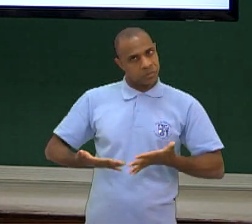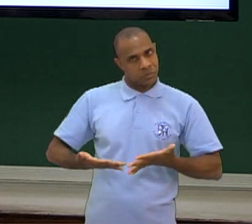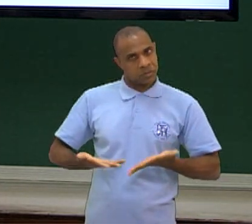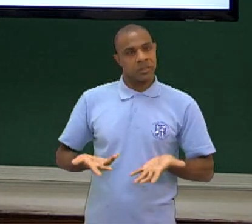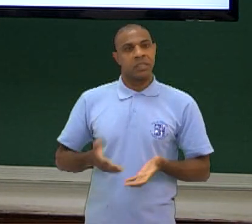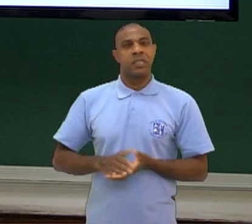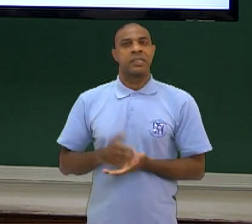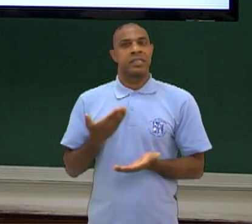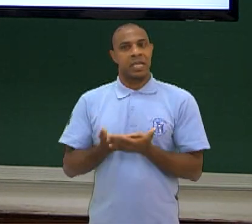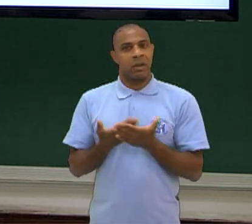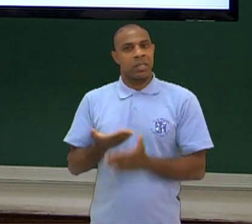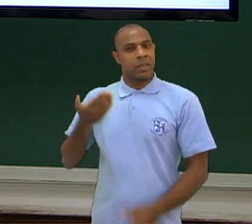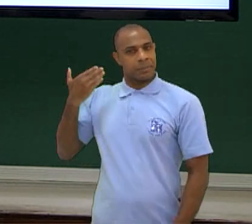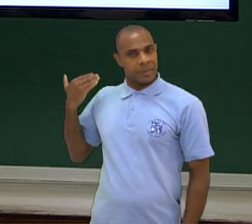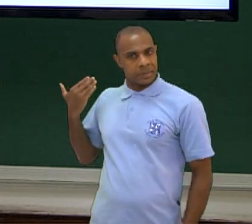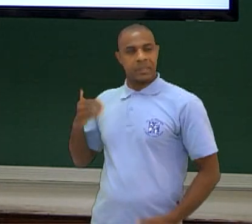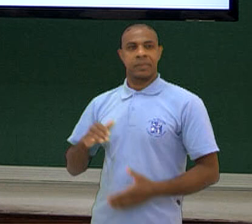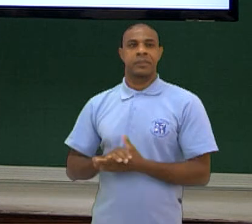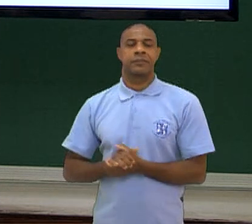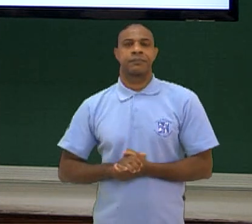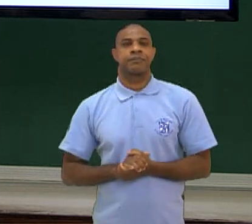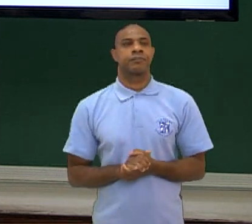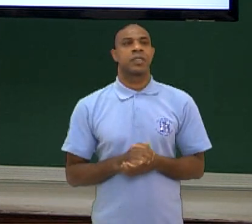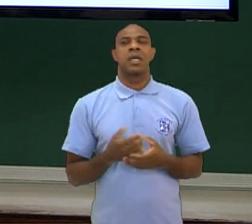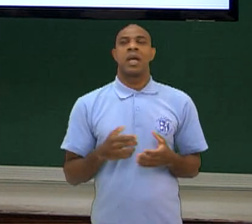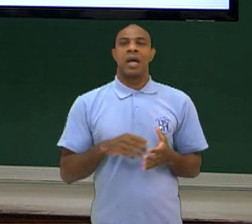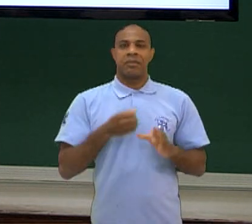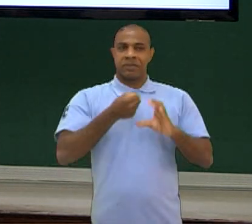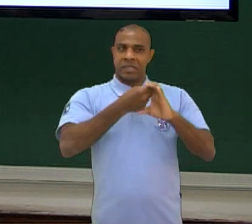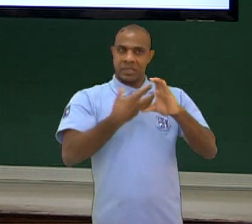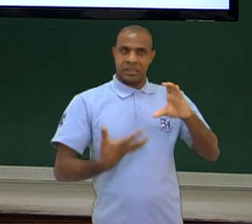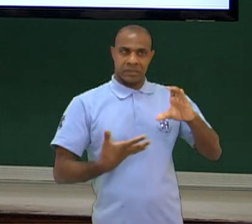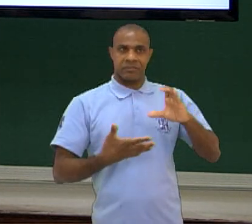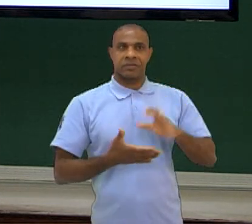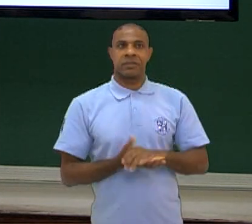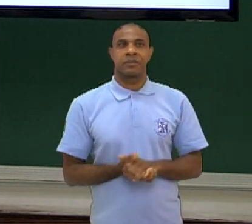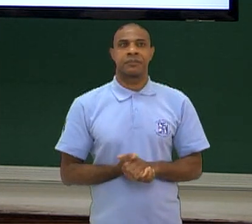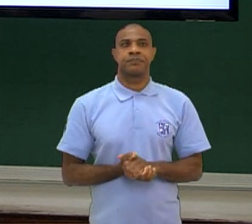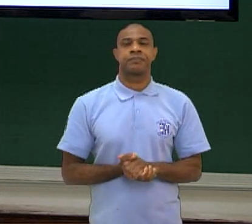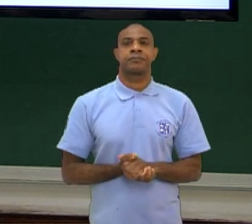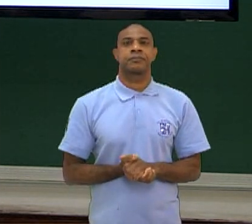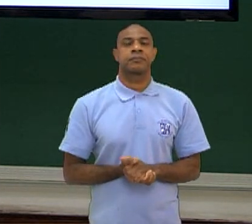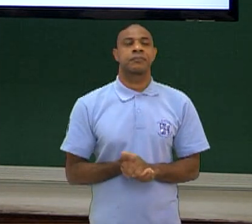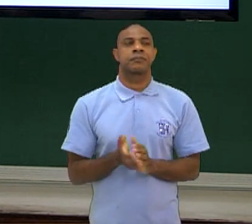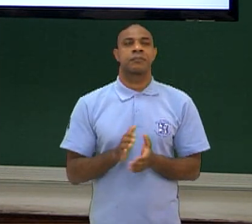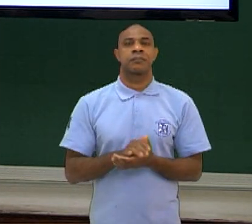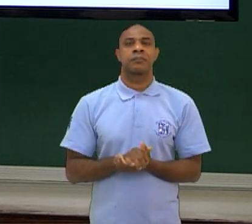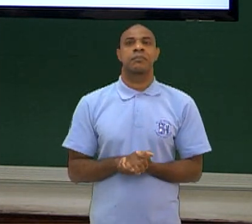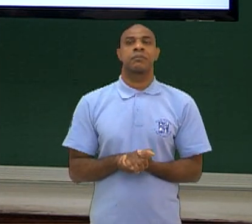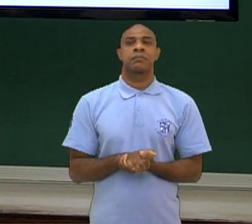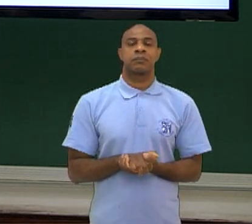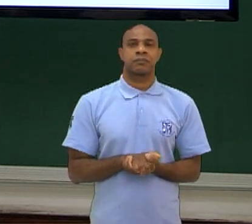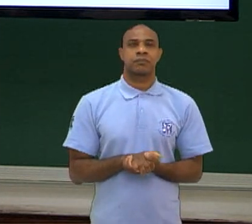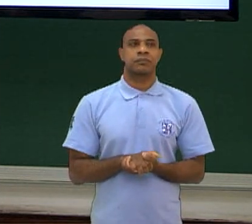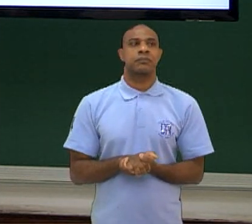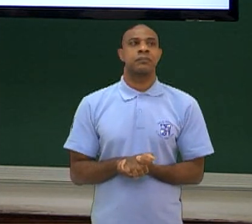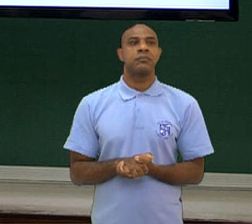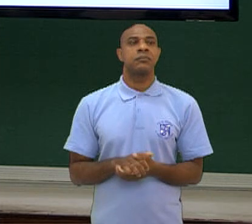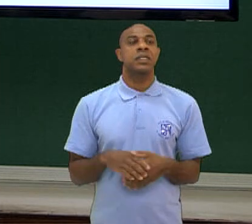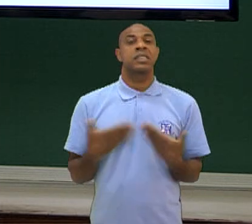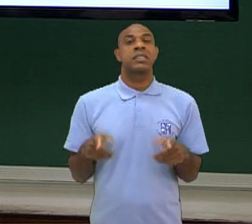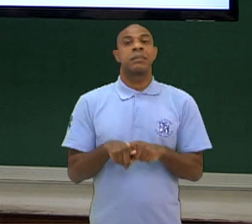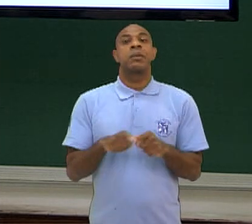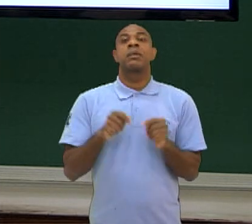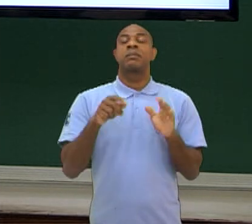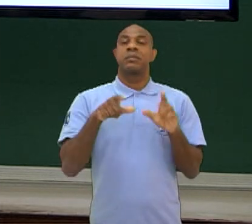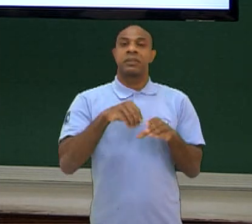pessoais, e a racional legal, que é a dominação burocrática, que é aquela dominação que se estabelece por meio da razão e da lei, das